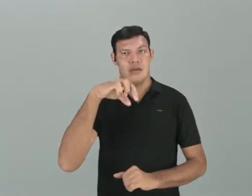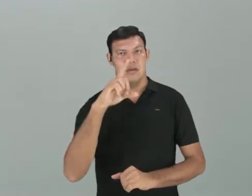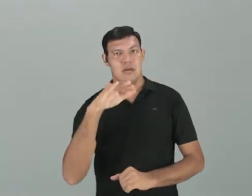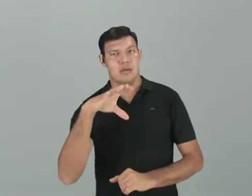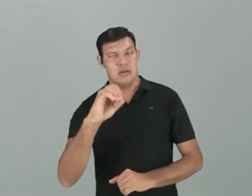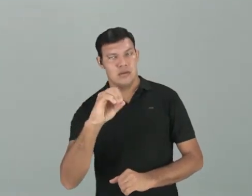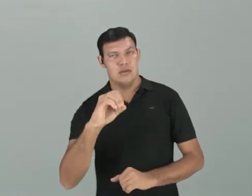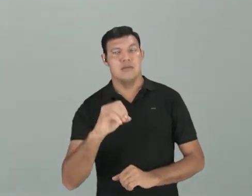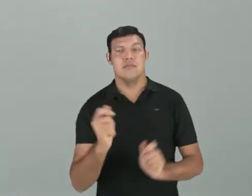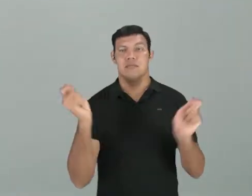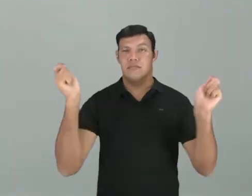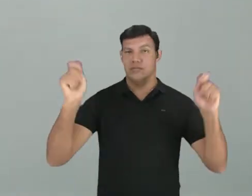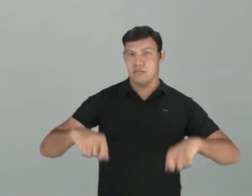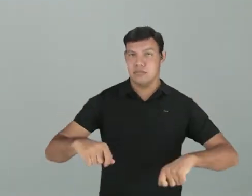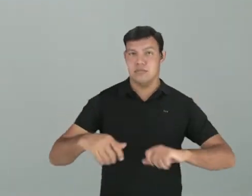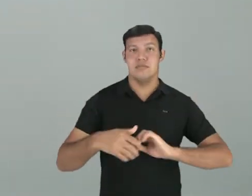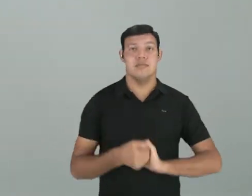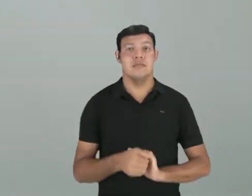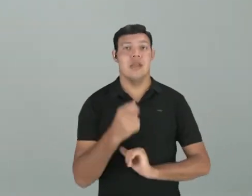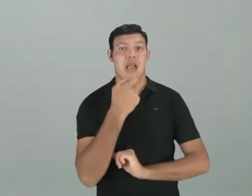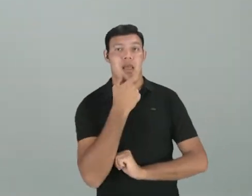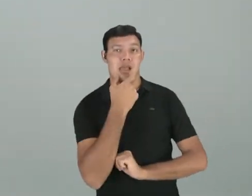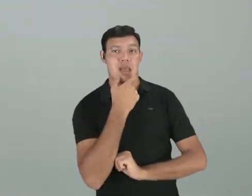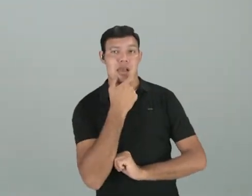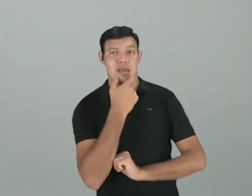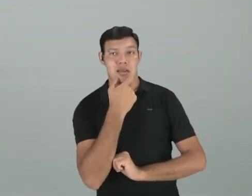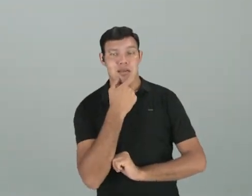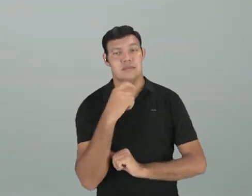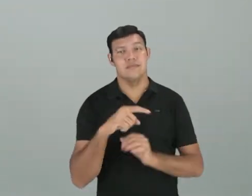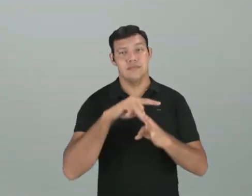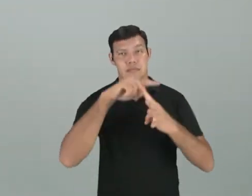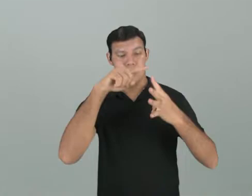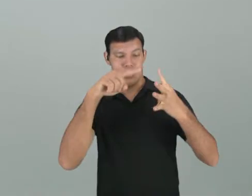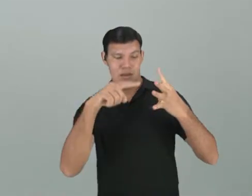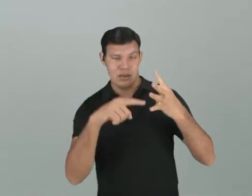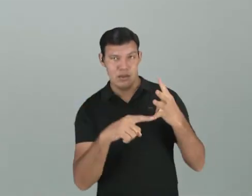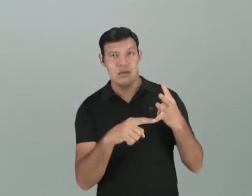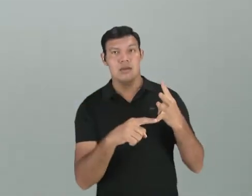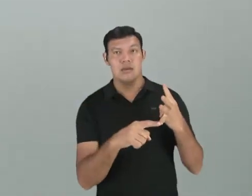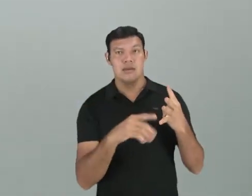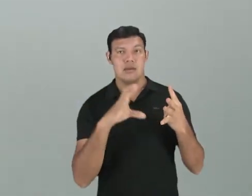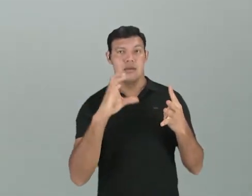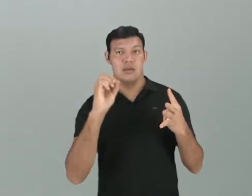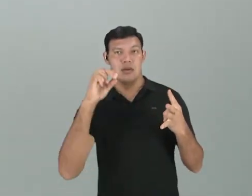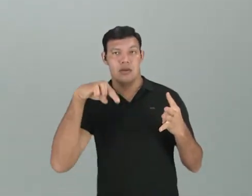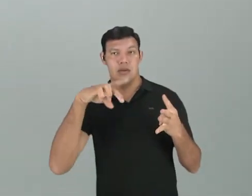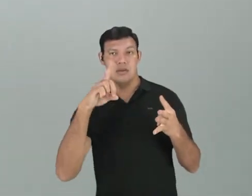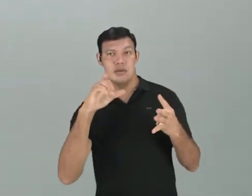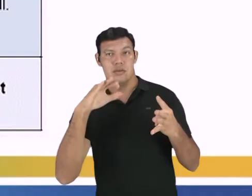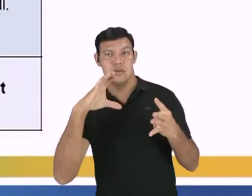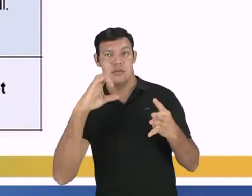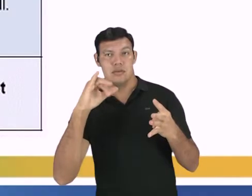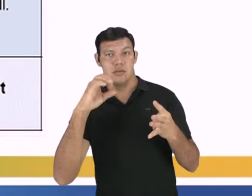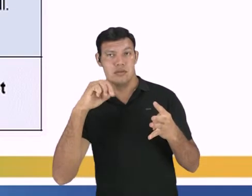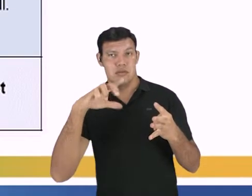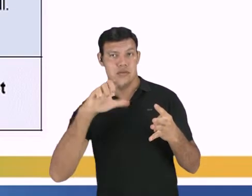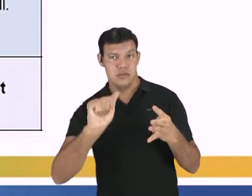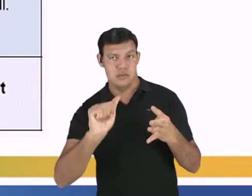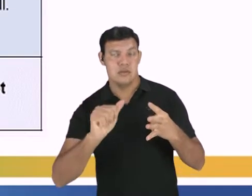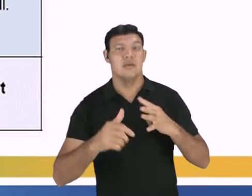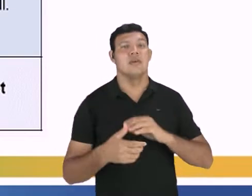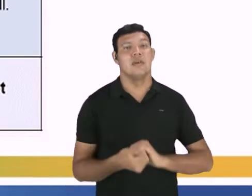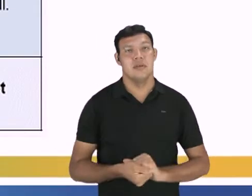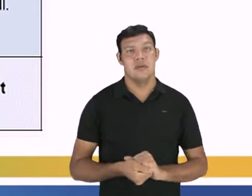resultado possível. Em língua inglesa, nós temos 4 condicionais. São essas que